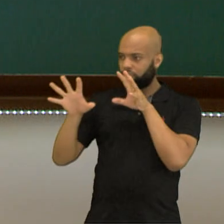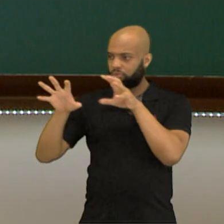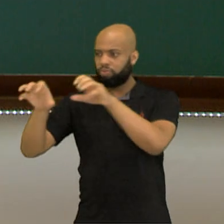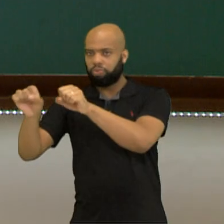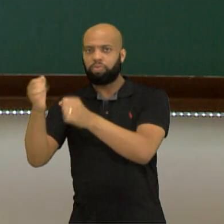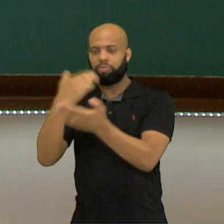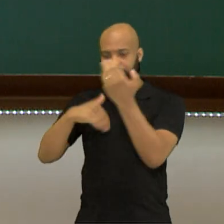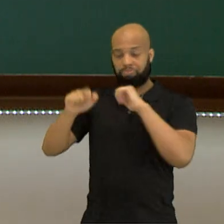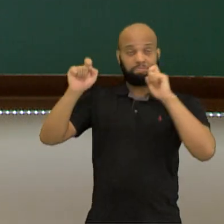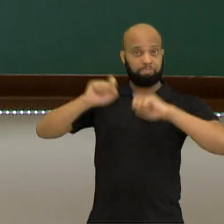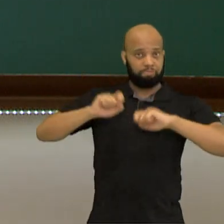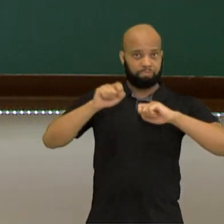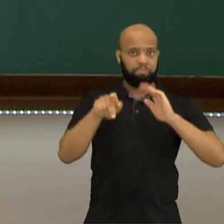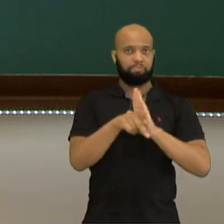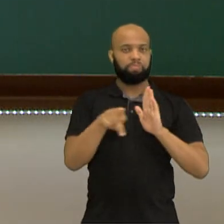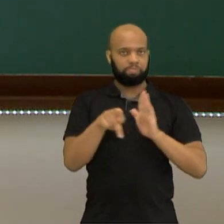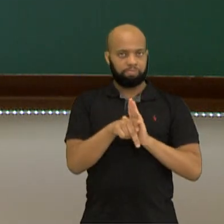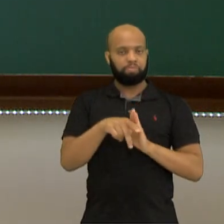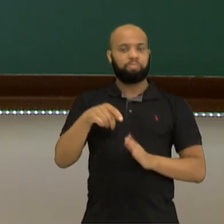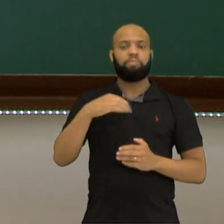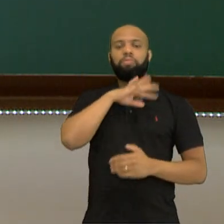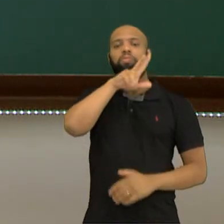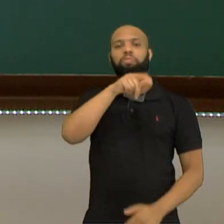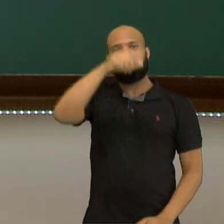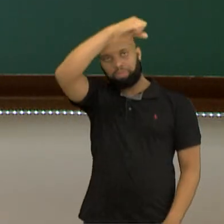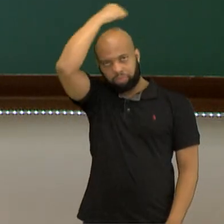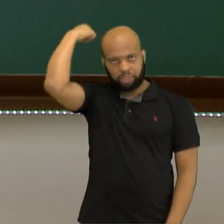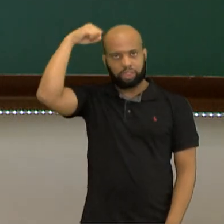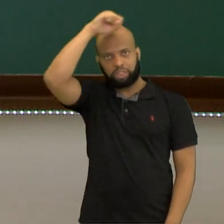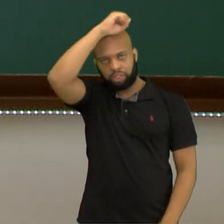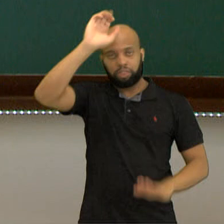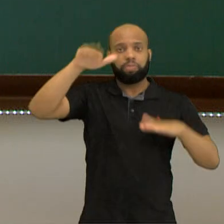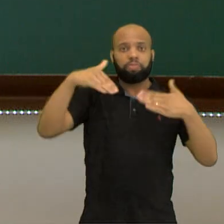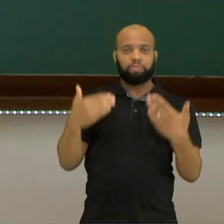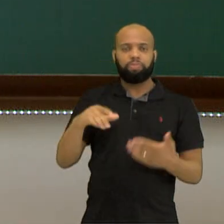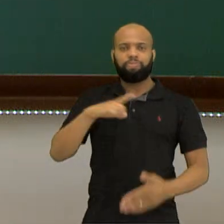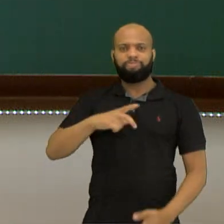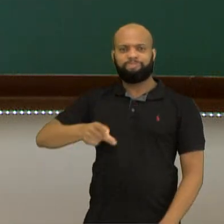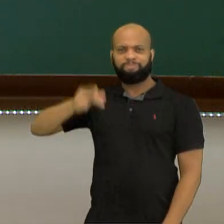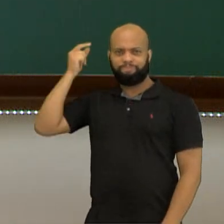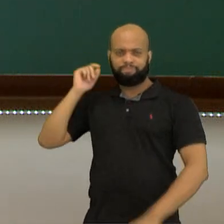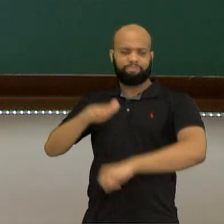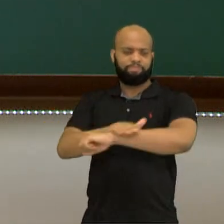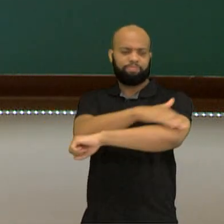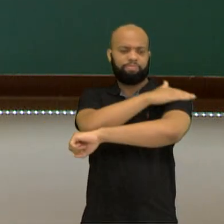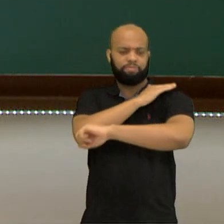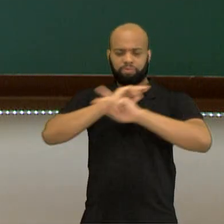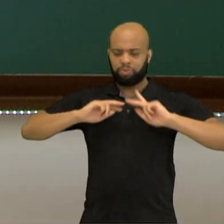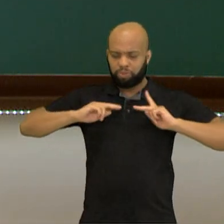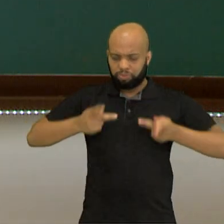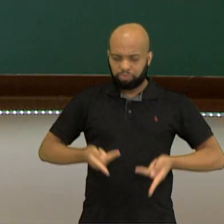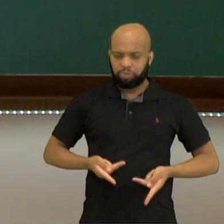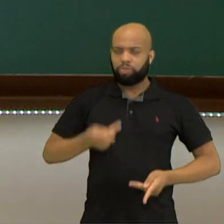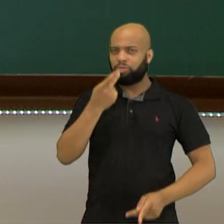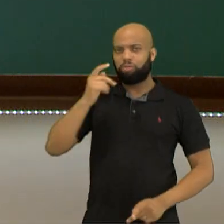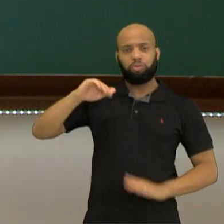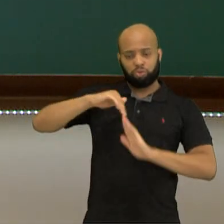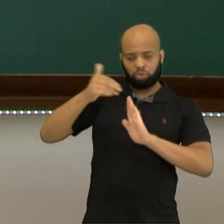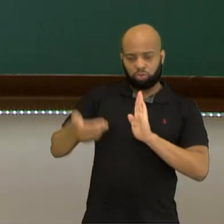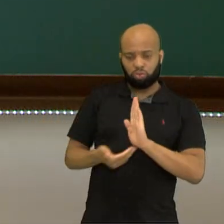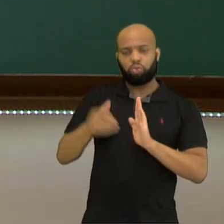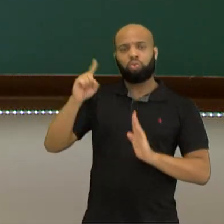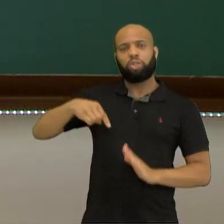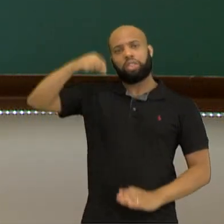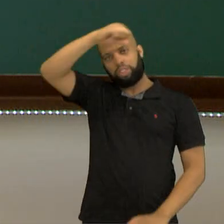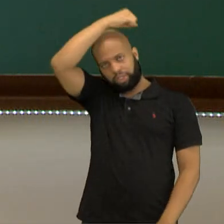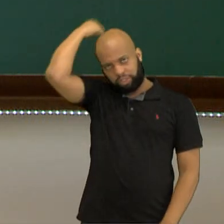Que legal, não é mesmo? Olha só, nos tempos primitivos, o homem atrelava tudo o que fazia ao sagrado. Por